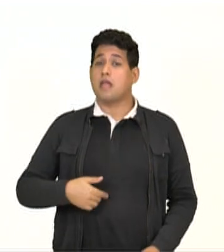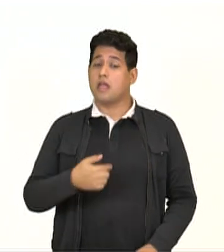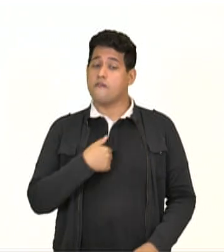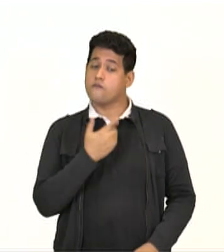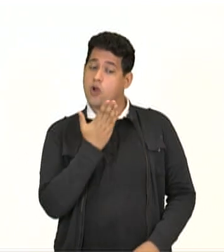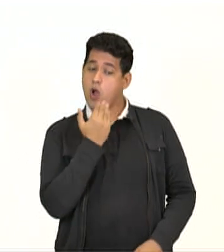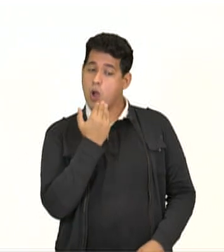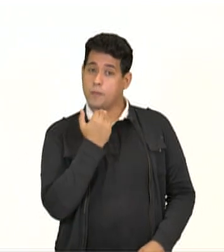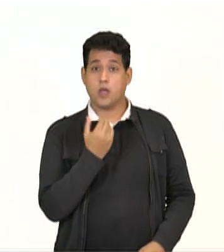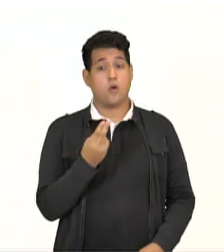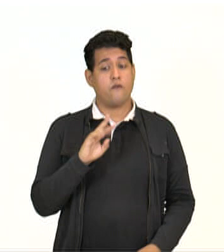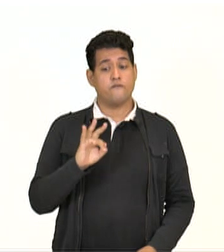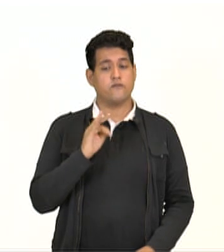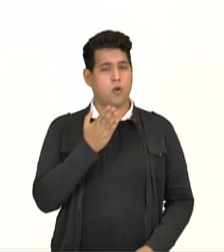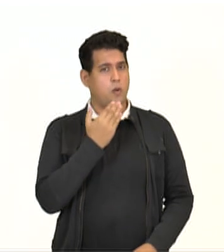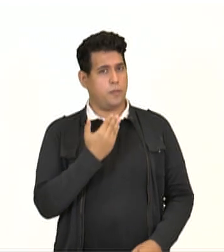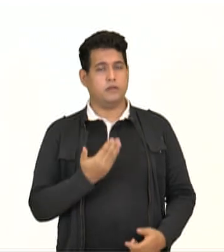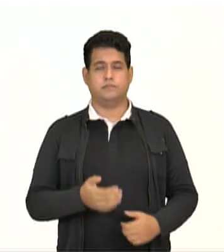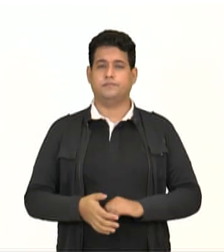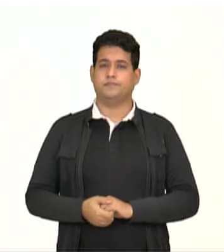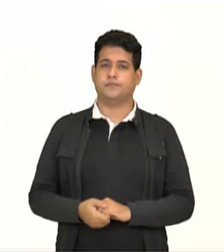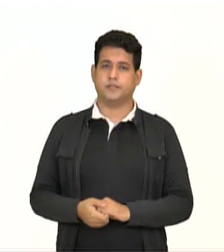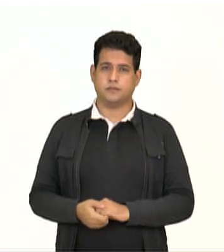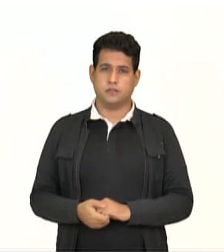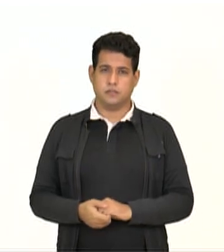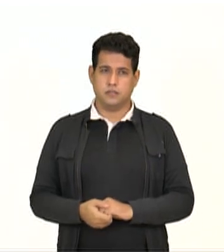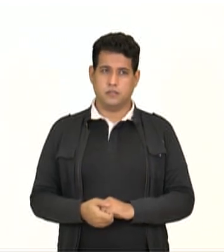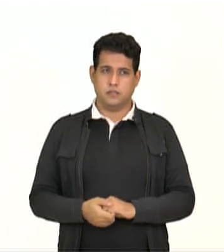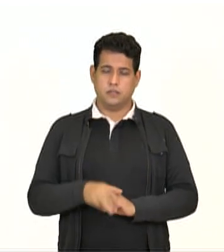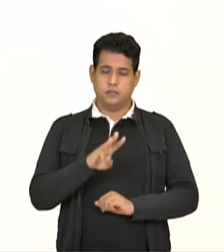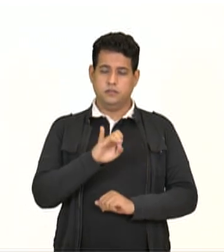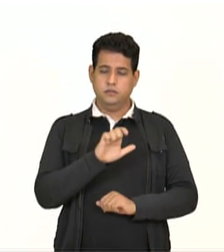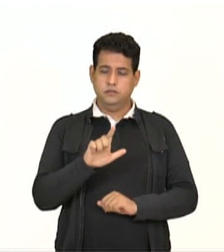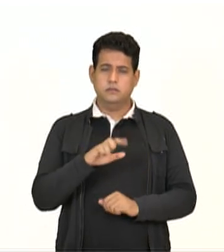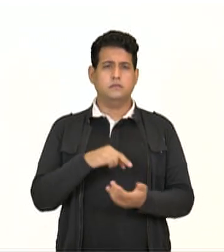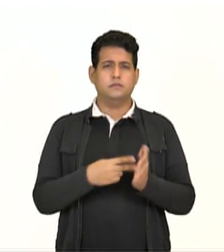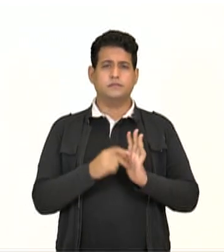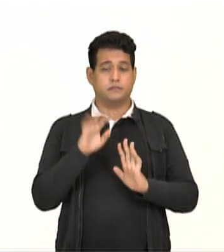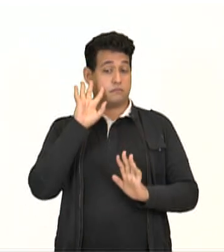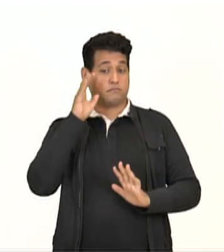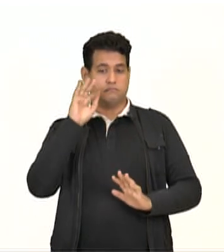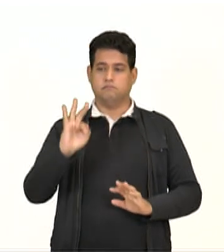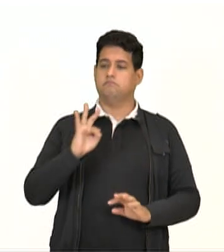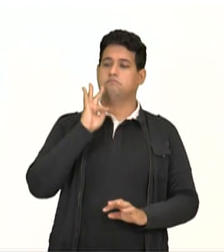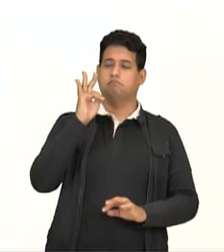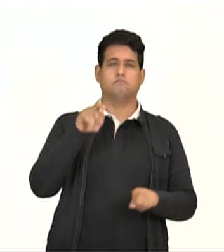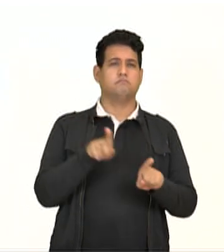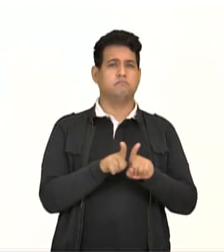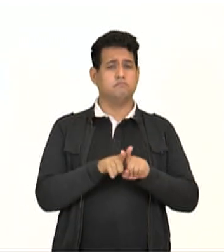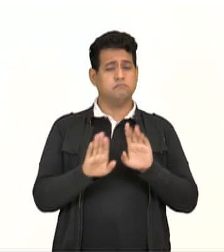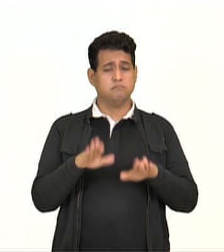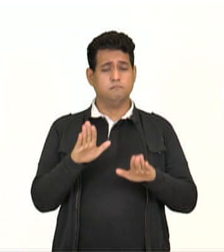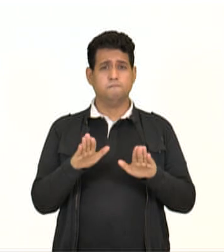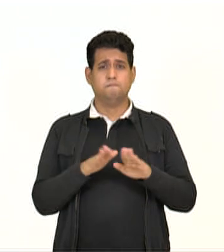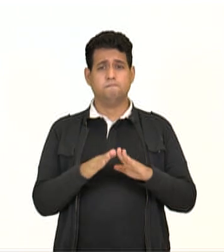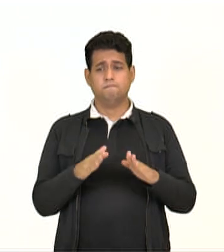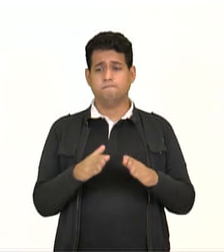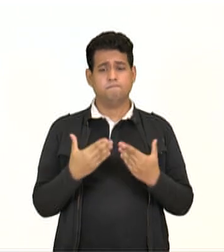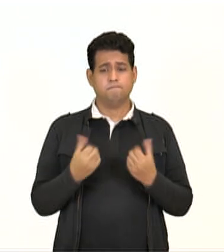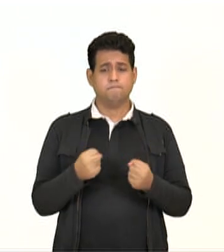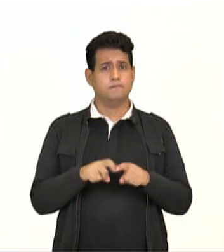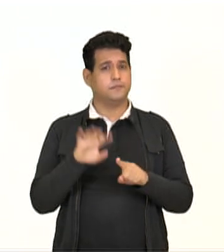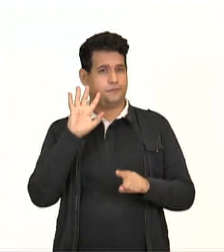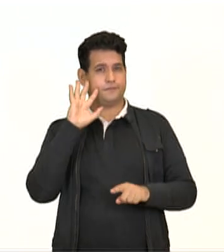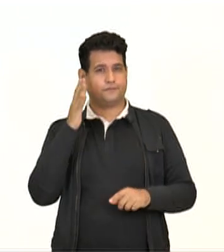irei comer ou eu comerei algo. O will pode expressar um fato futuro, algo que é inconcebível que